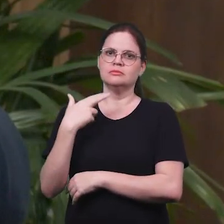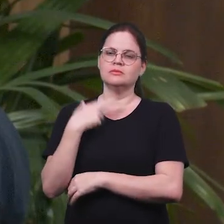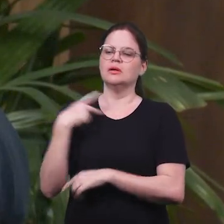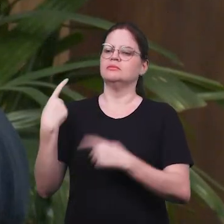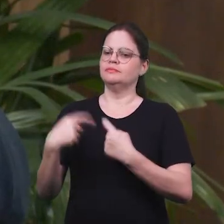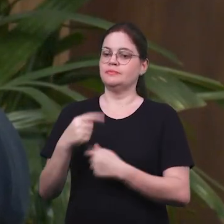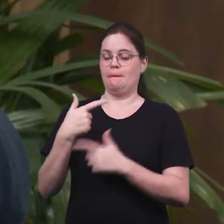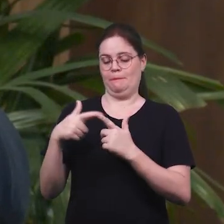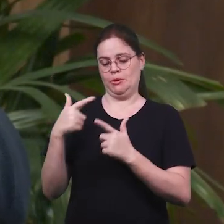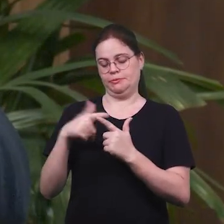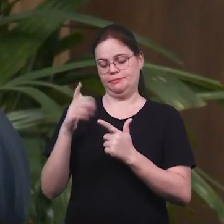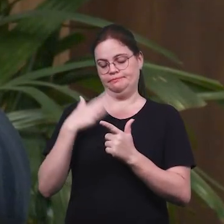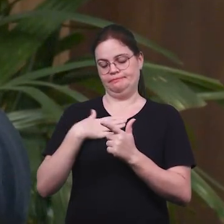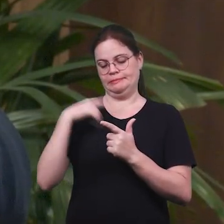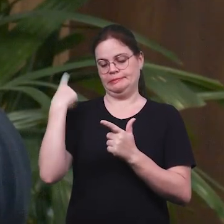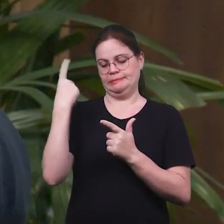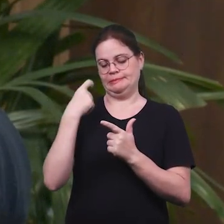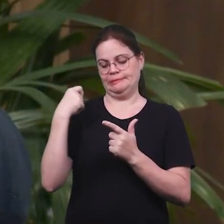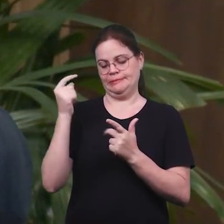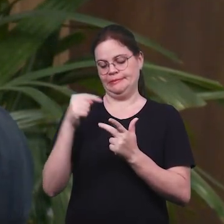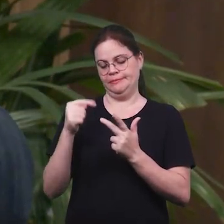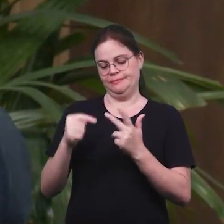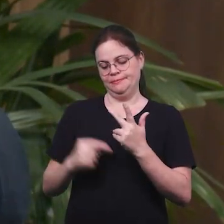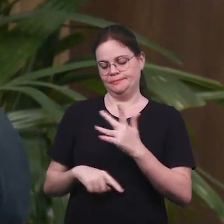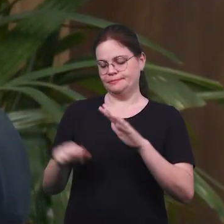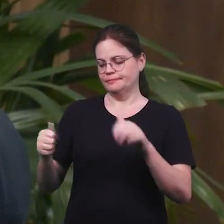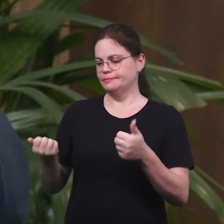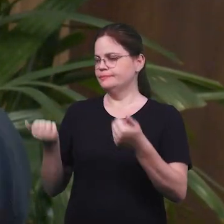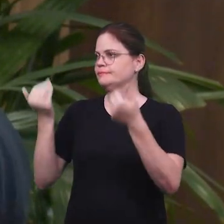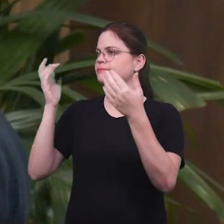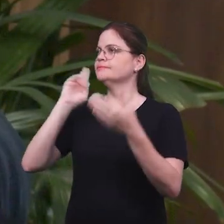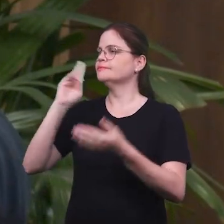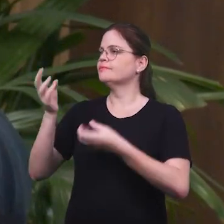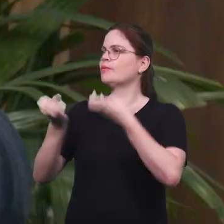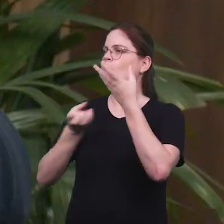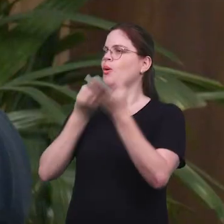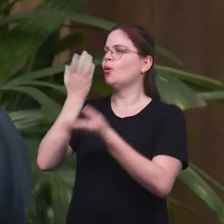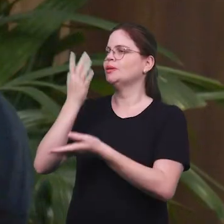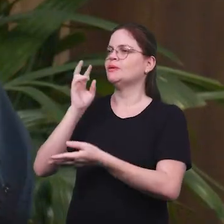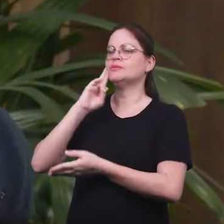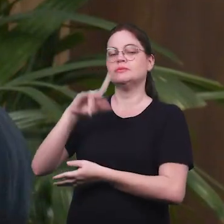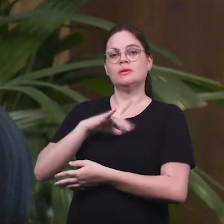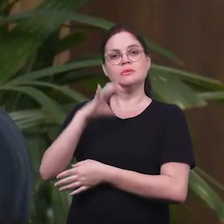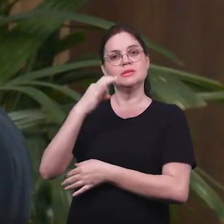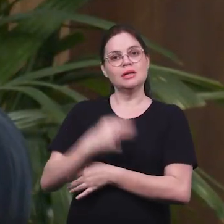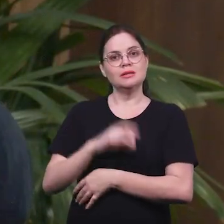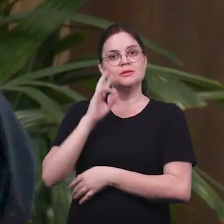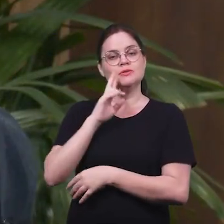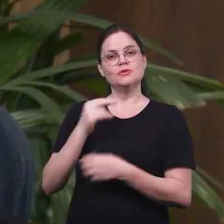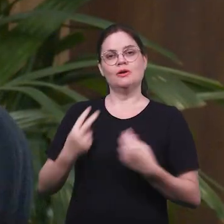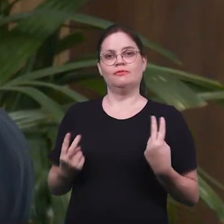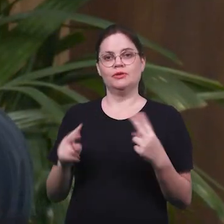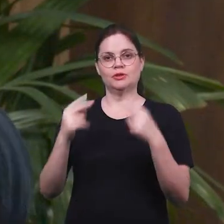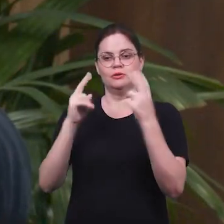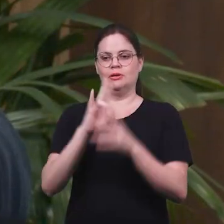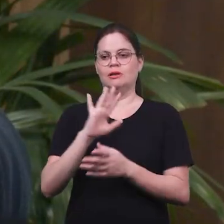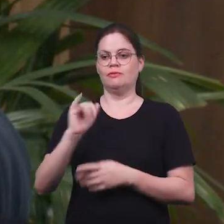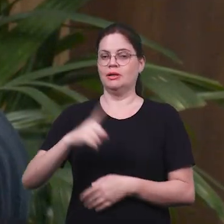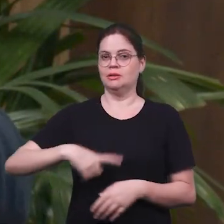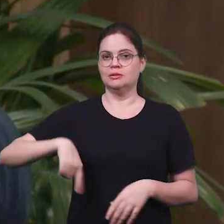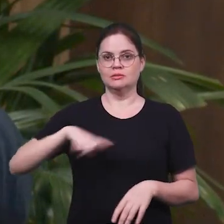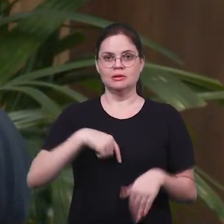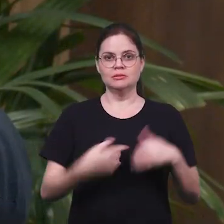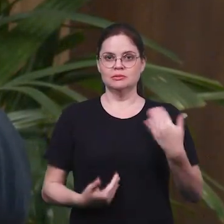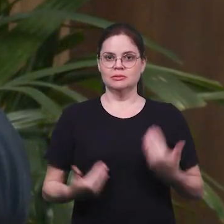nossos problemas, os nossos motivos e apresentar diante do Senhor. Com certeza as vitórias virão e a vida do crente